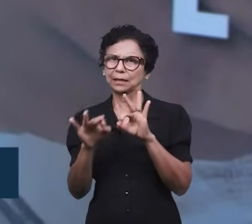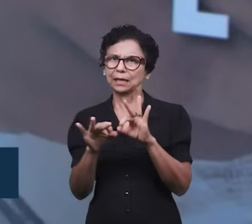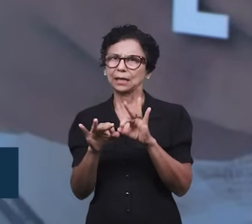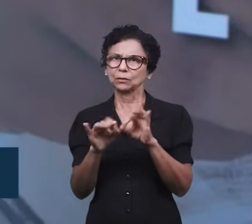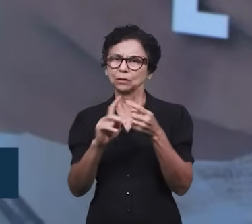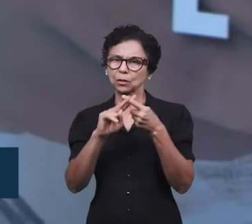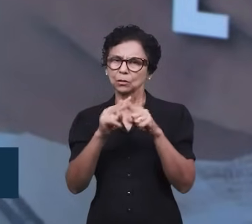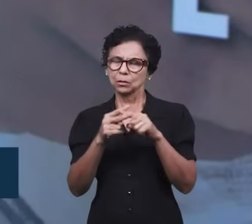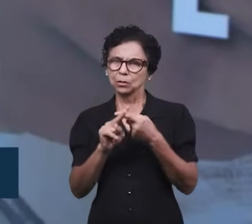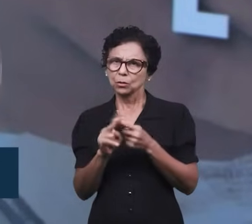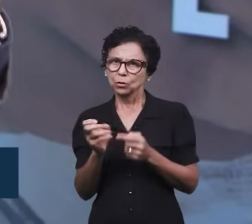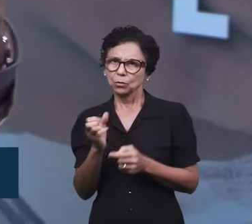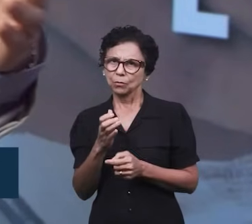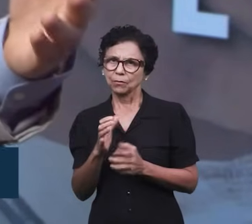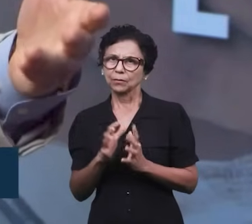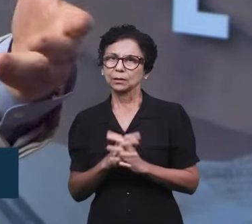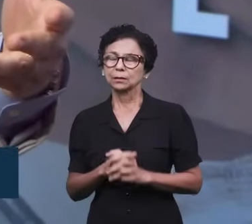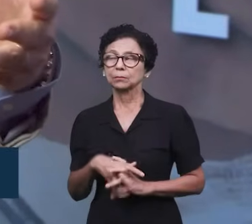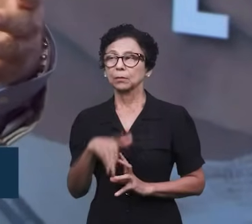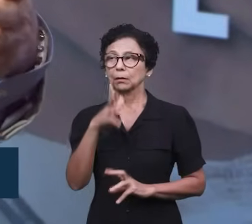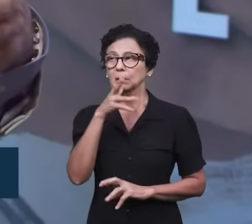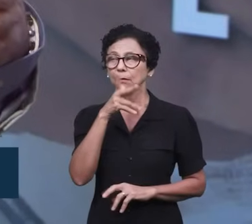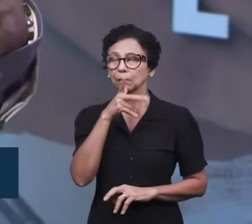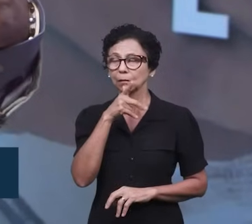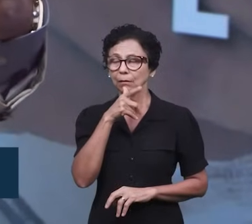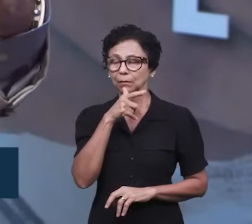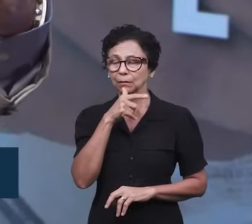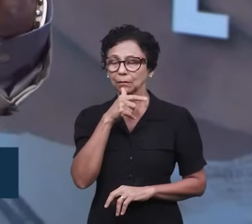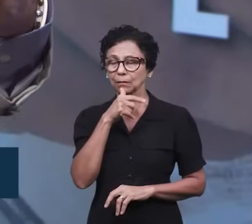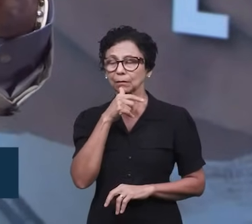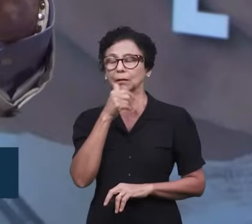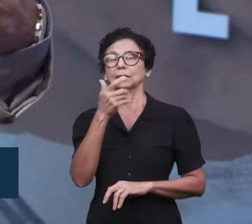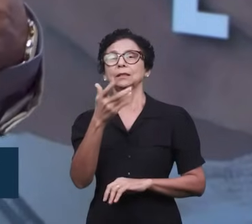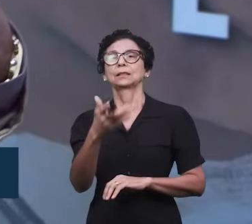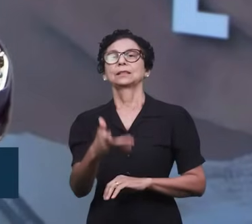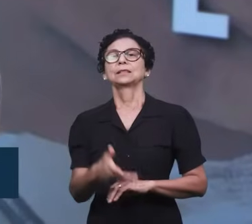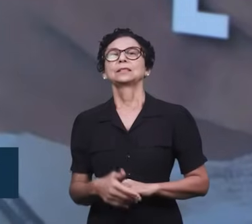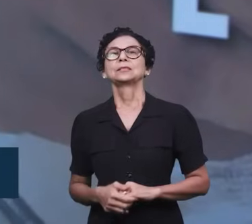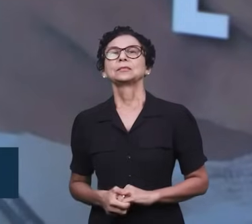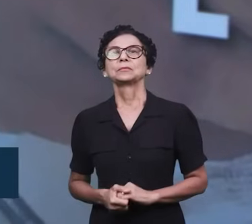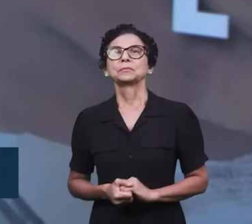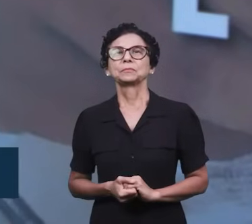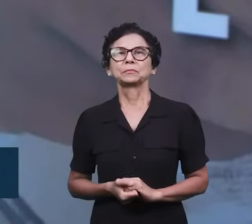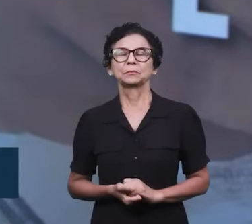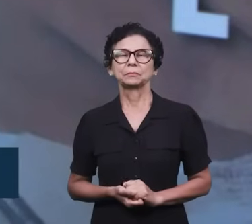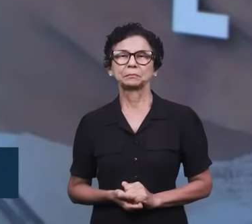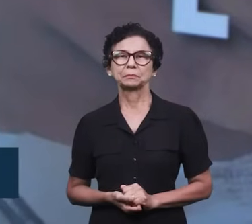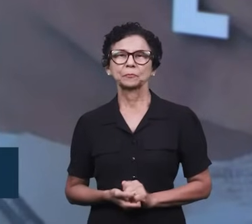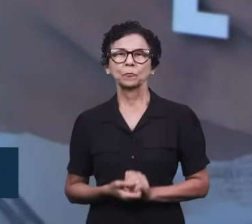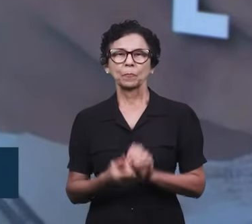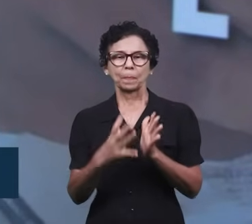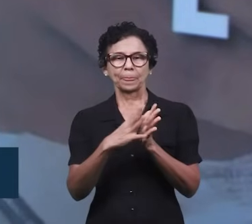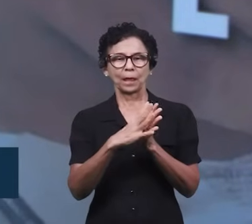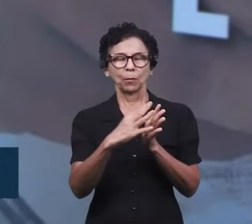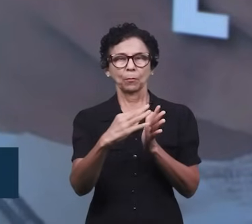lenta. Ela, inclusive, no seu formato, que é um formato de tipo balsa, né, porque ela pode